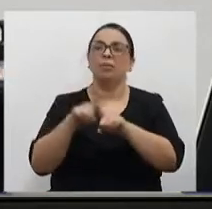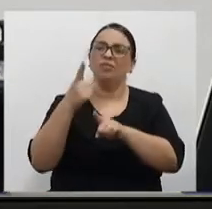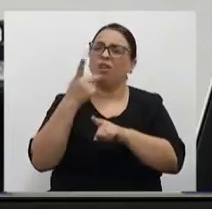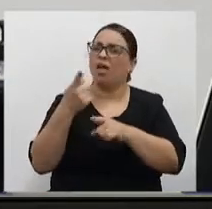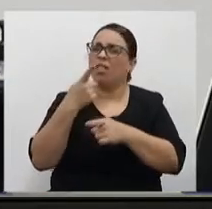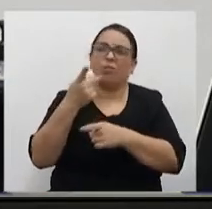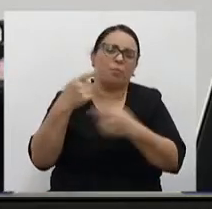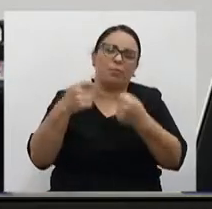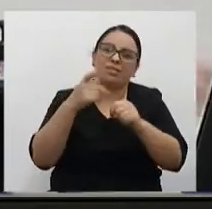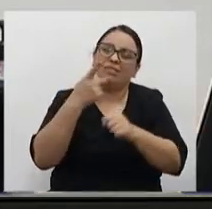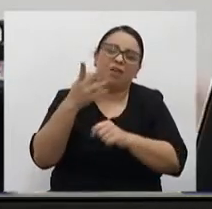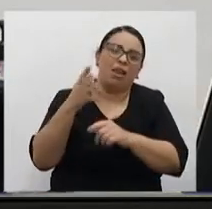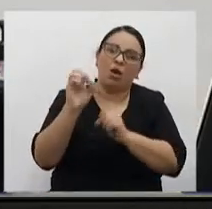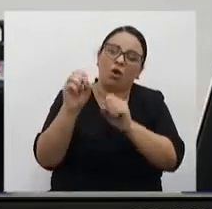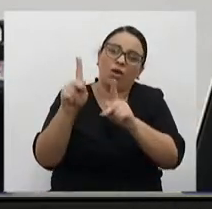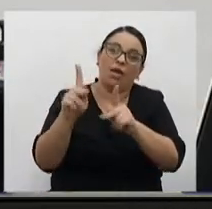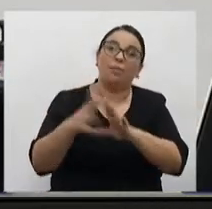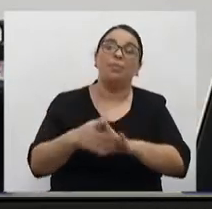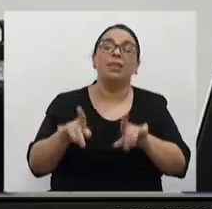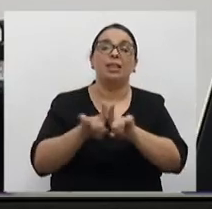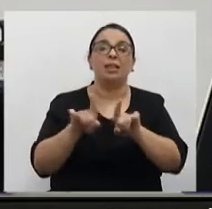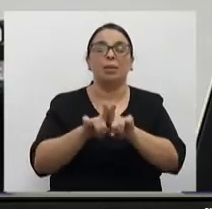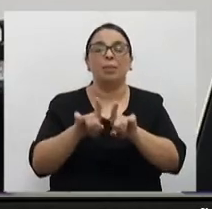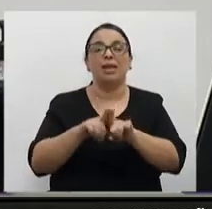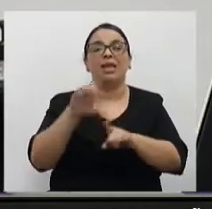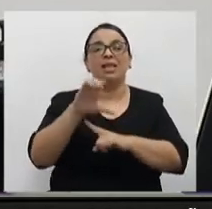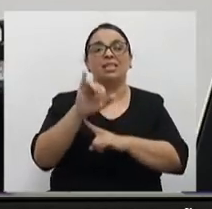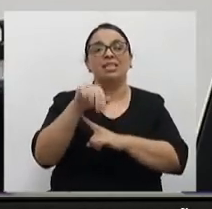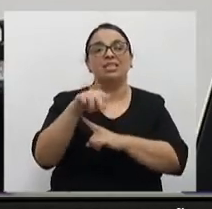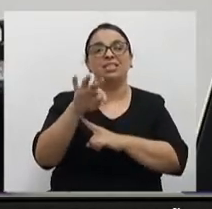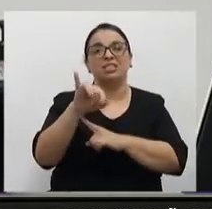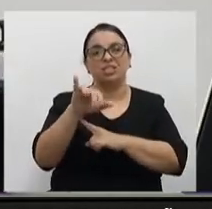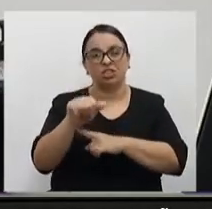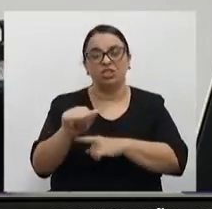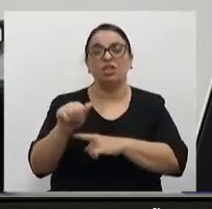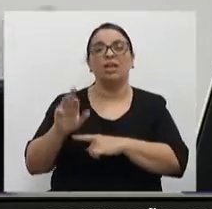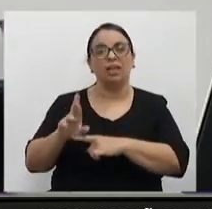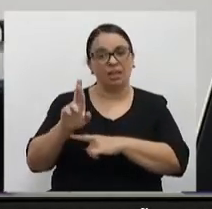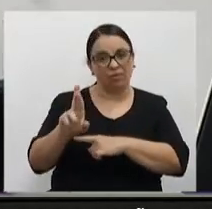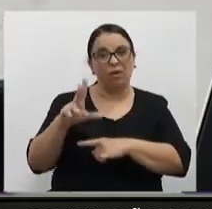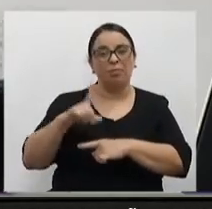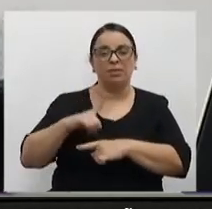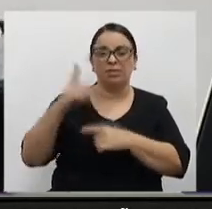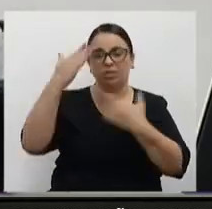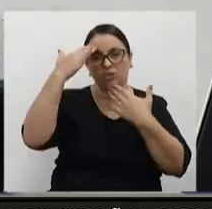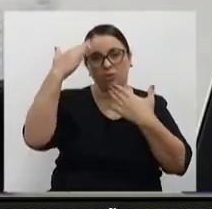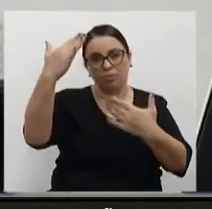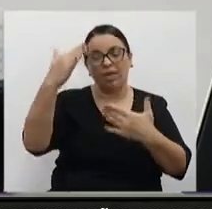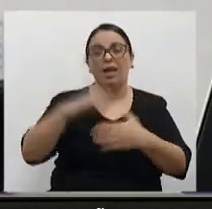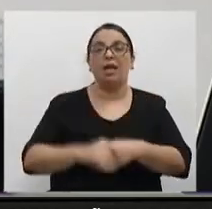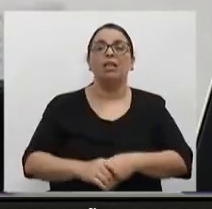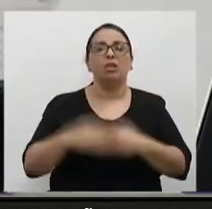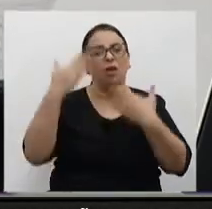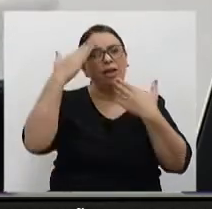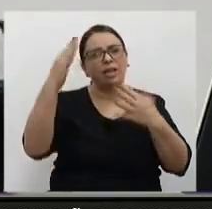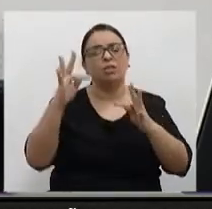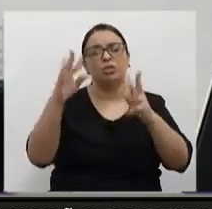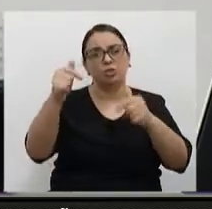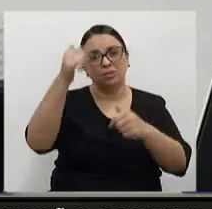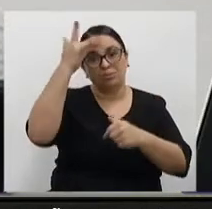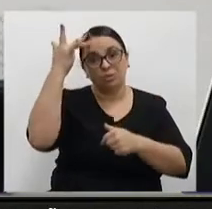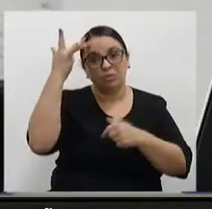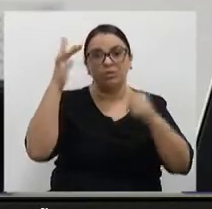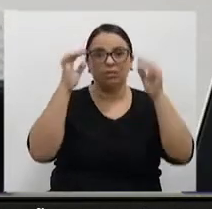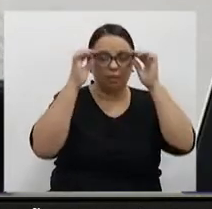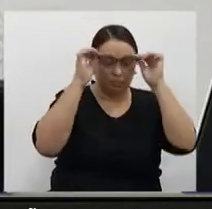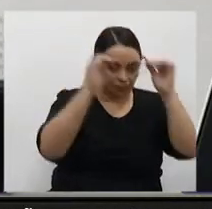a Cíntia da Azateia, né? Que teve aí um representante. Então, agradeço muito aí essas pessoas que abriram mão aqui da